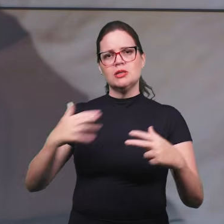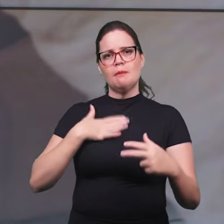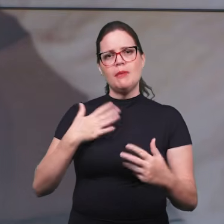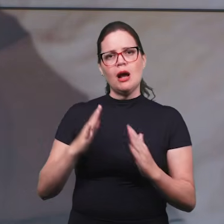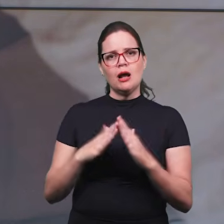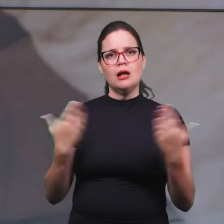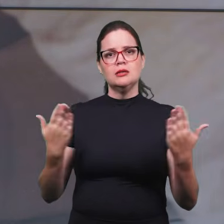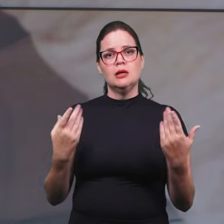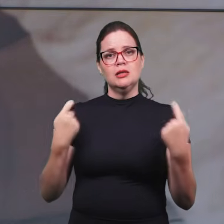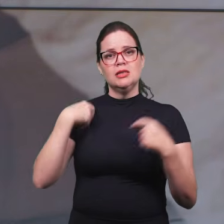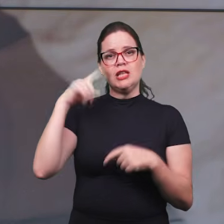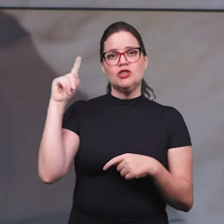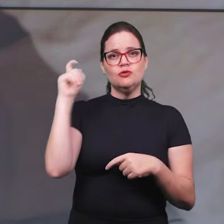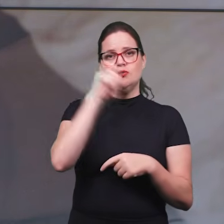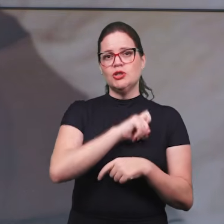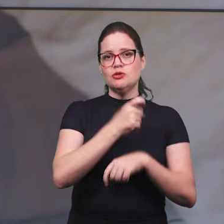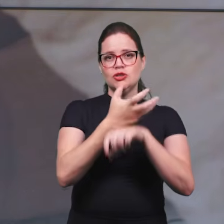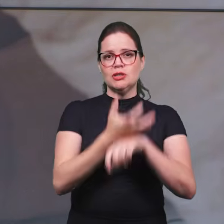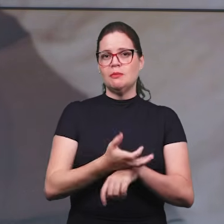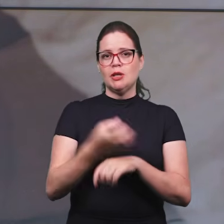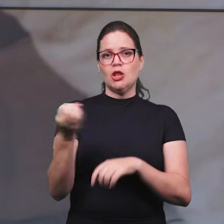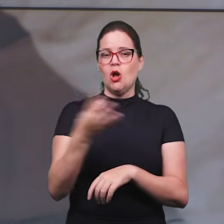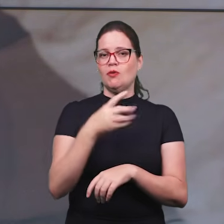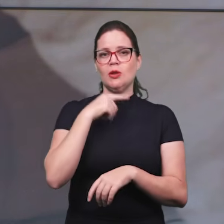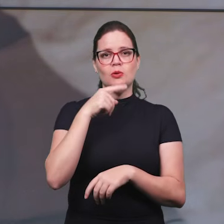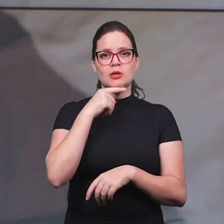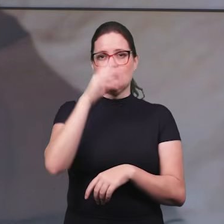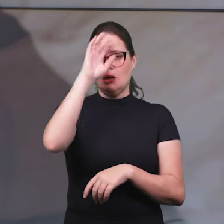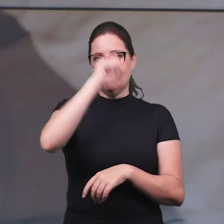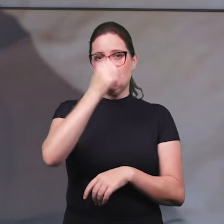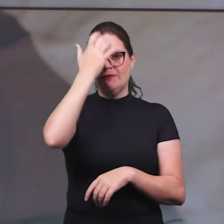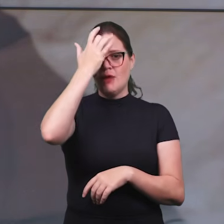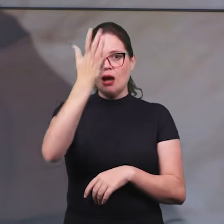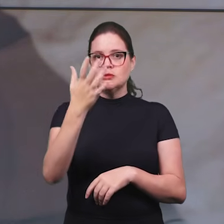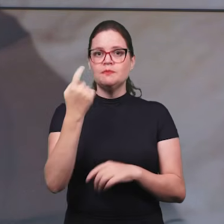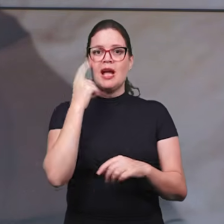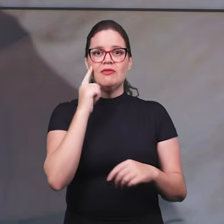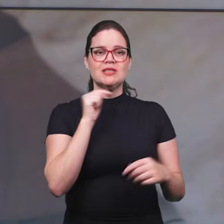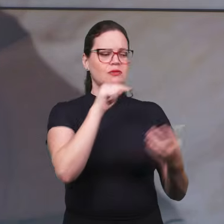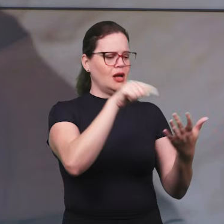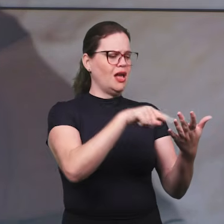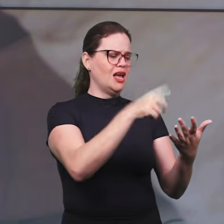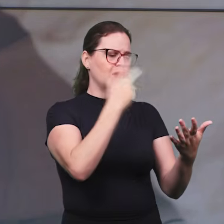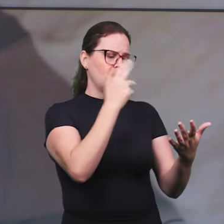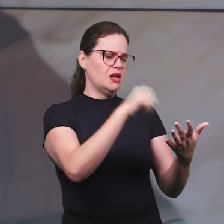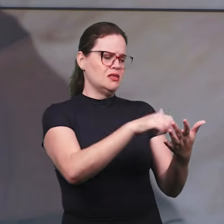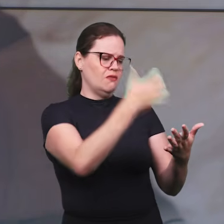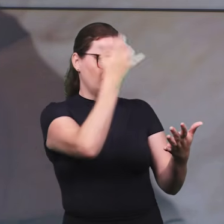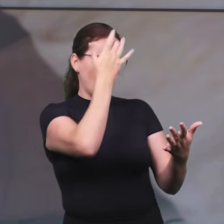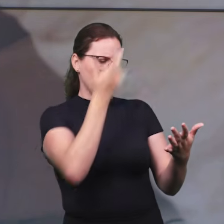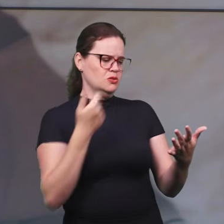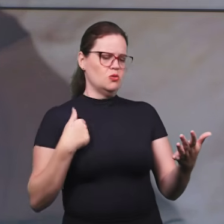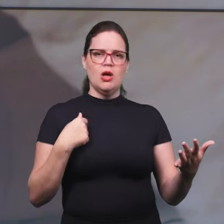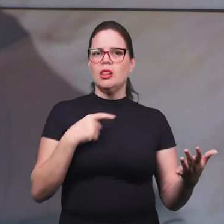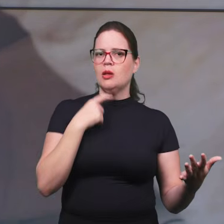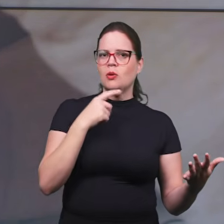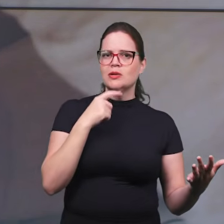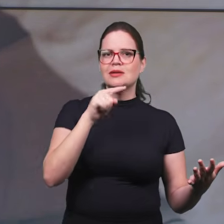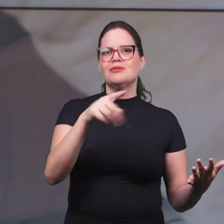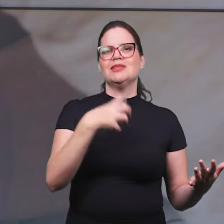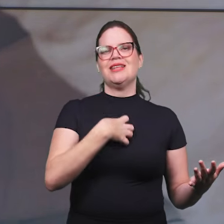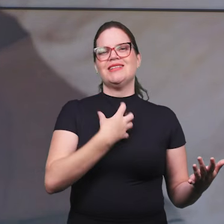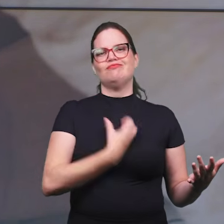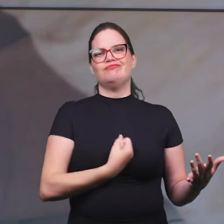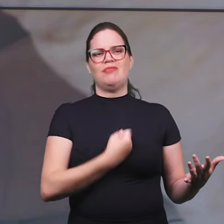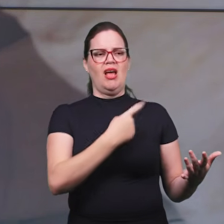para aprender, às vezes, as matérias novas, todos nós temos dificuldade. Então, você vê isso nas redes sociais e isso aqui acaba